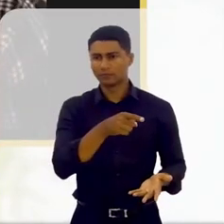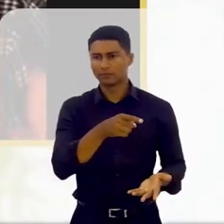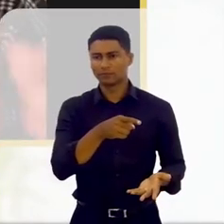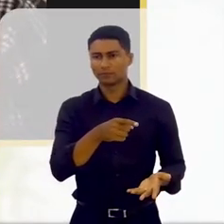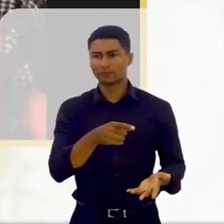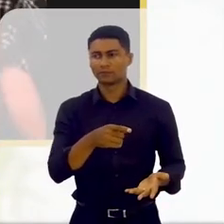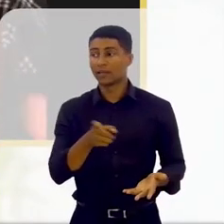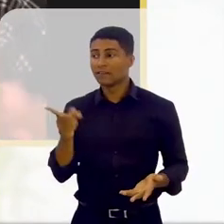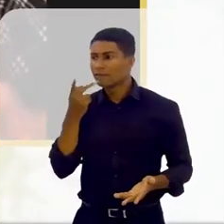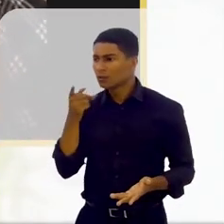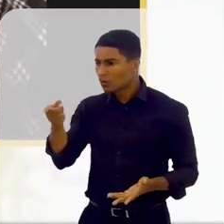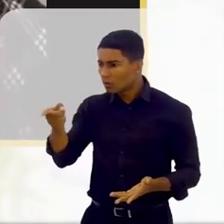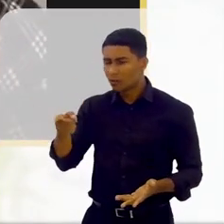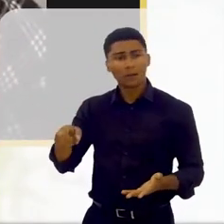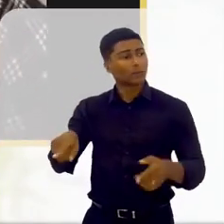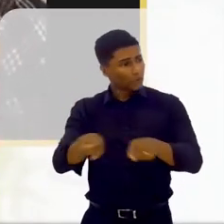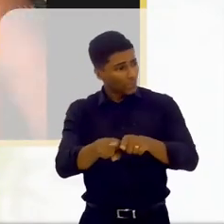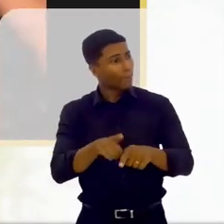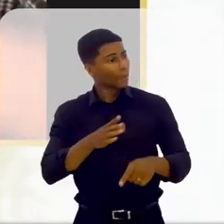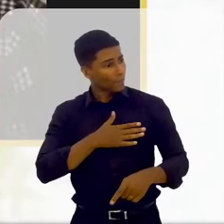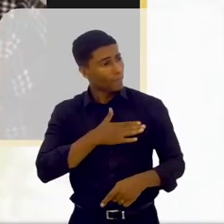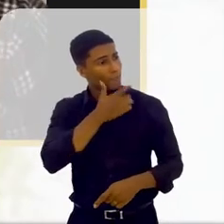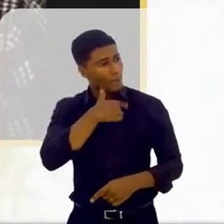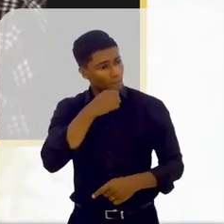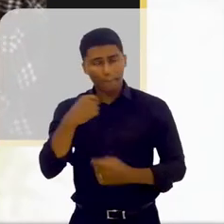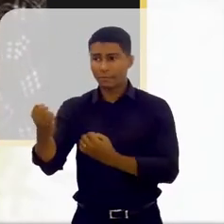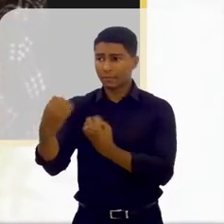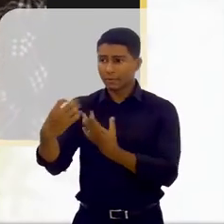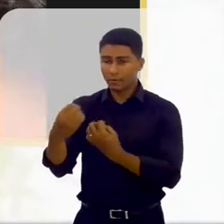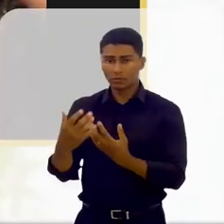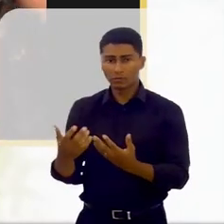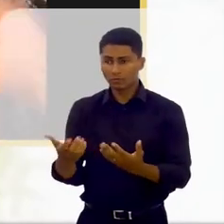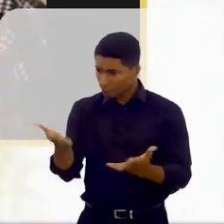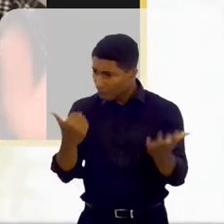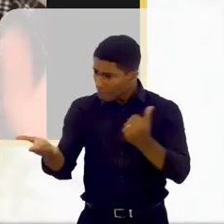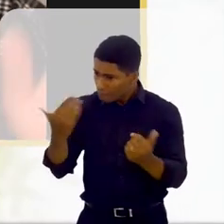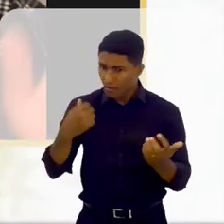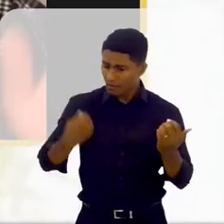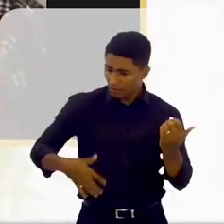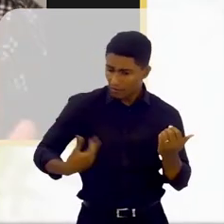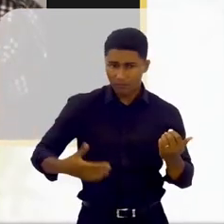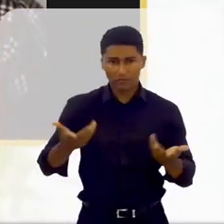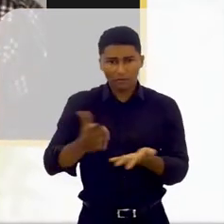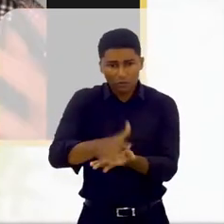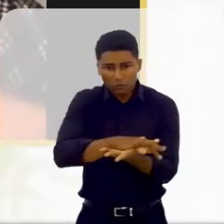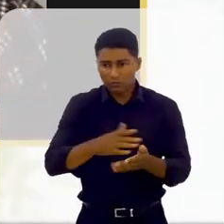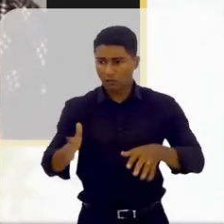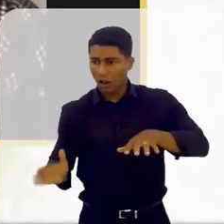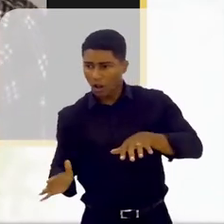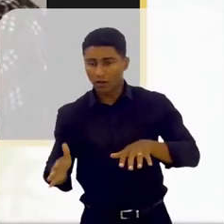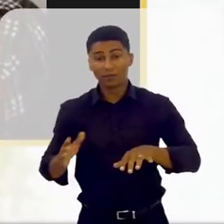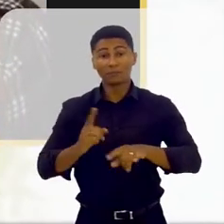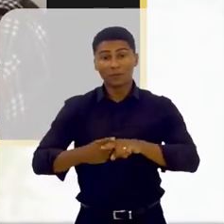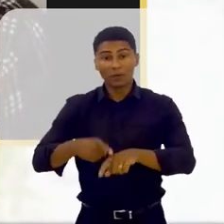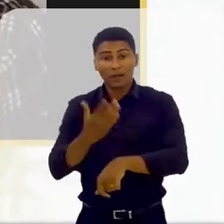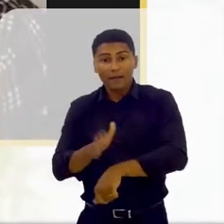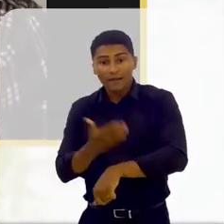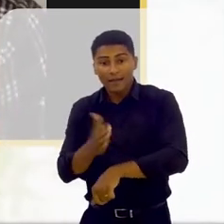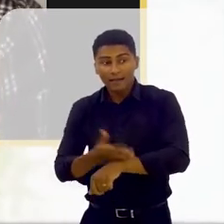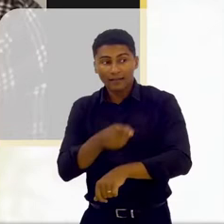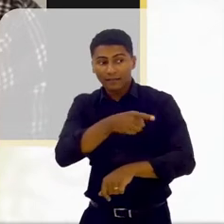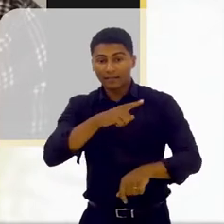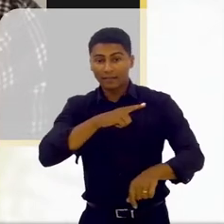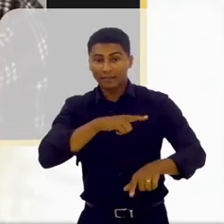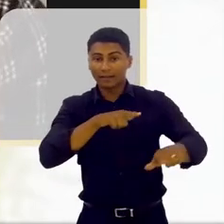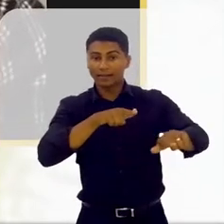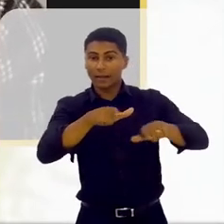meu me ensinou a tocar isso daqui. A gente tinha Pô, apresentação de. traz os instrumentos, vamos treinar um negocinho aqui, porque vai ter uma apresentação de trabalho. O que que